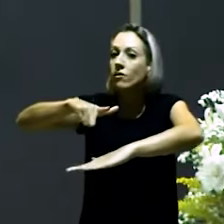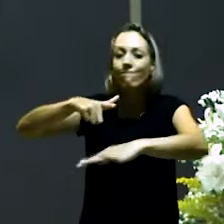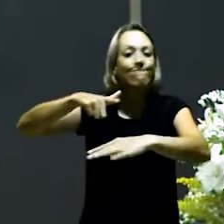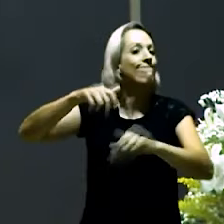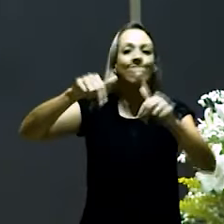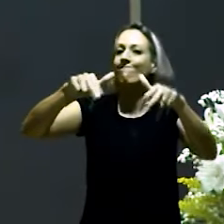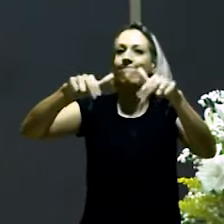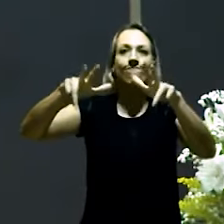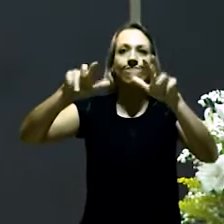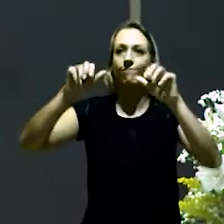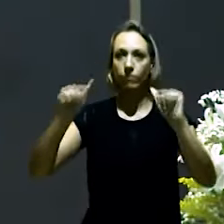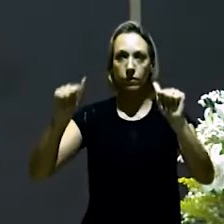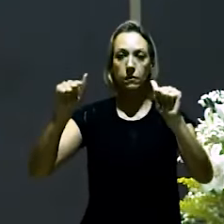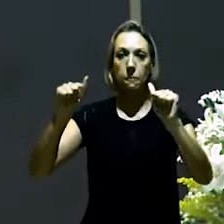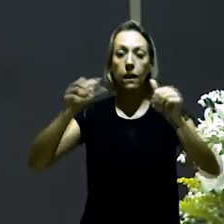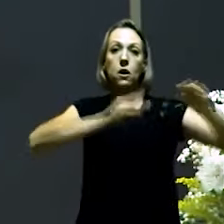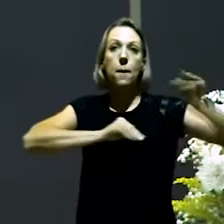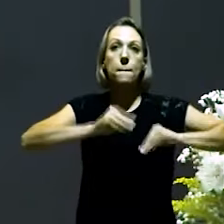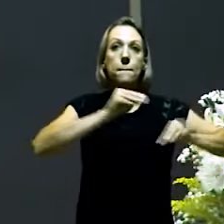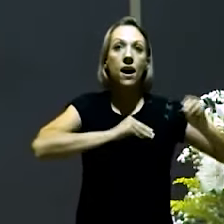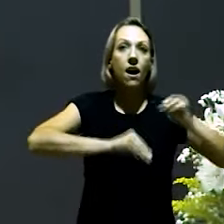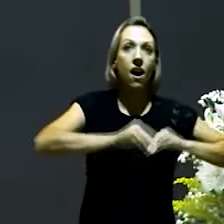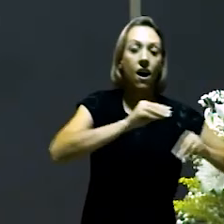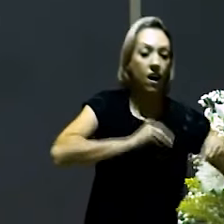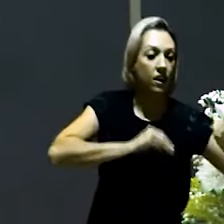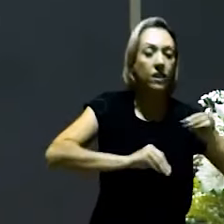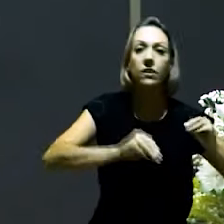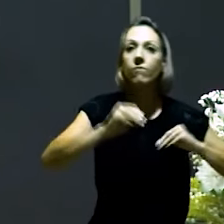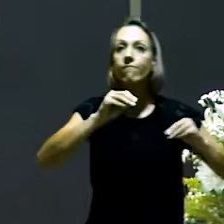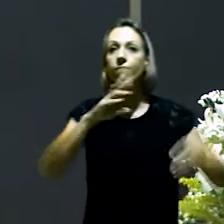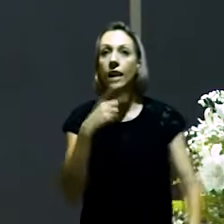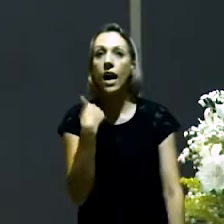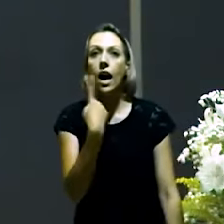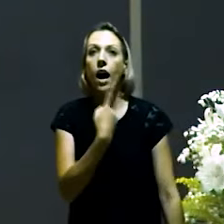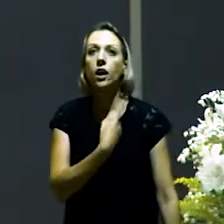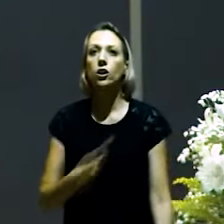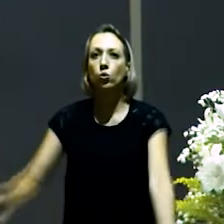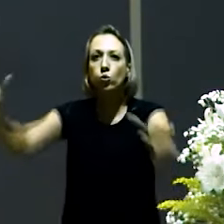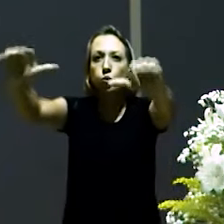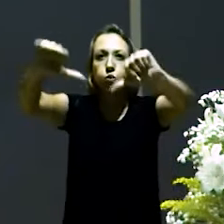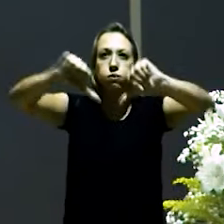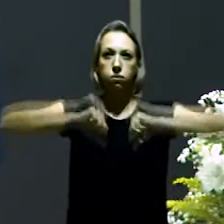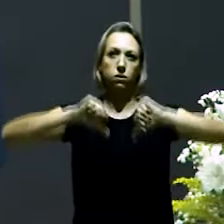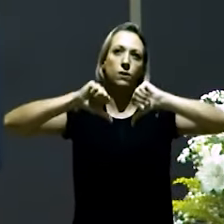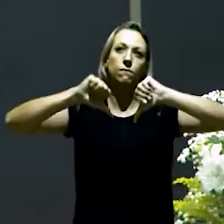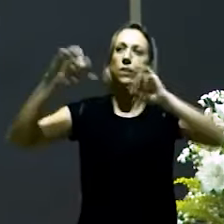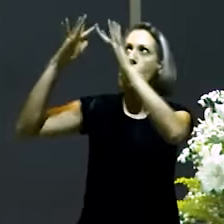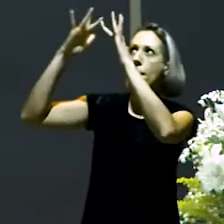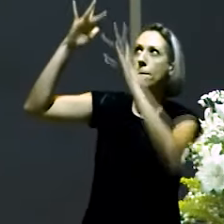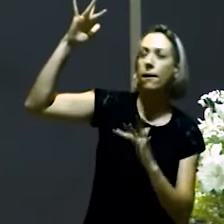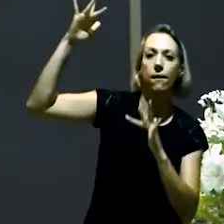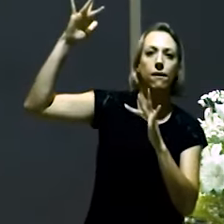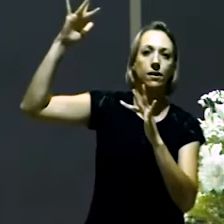dominados pelos impulsos dos nossos pecados, os pecados que nos levaram à derrota, os pecados que nos colocaram na